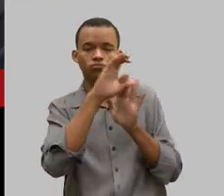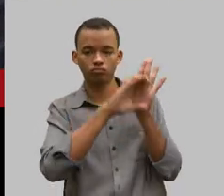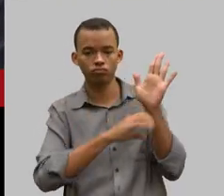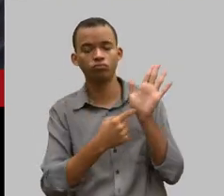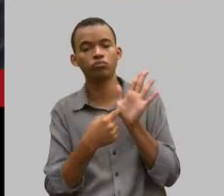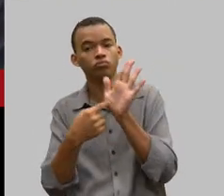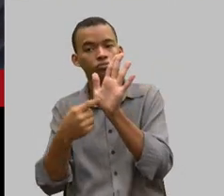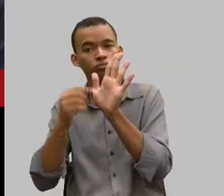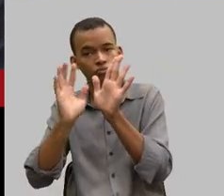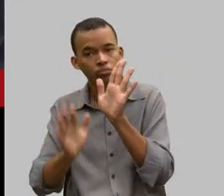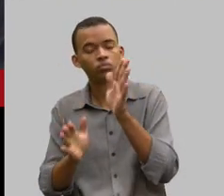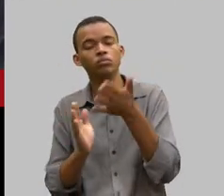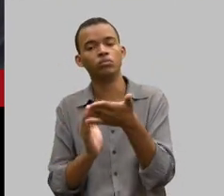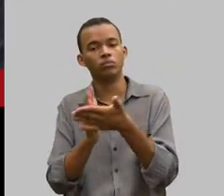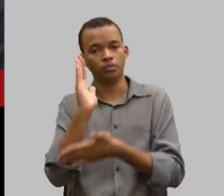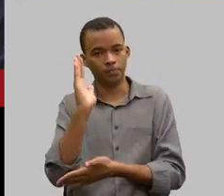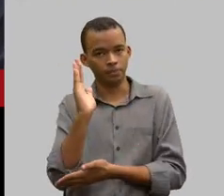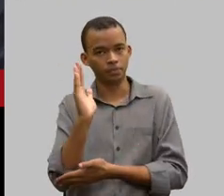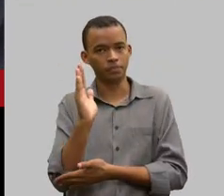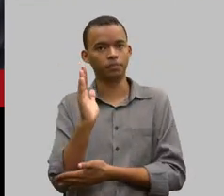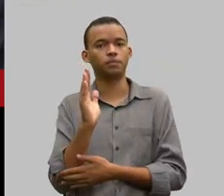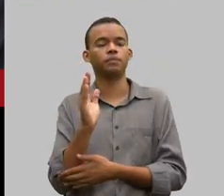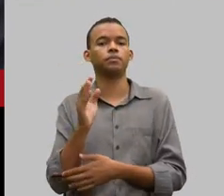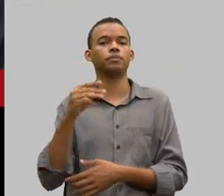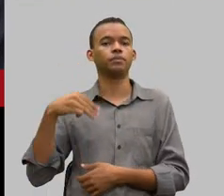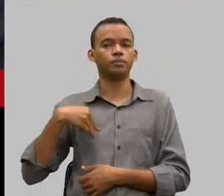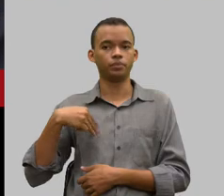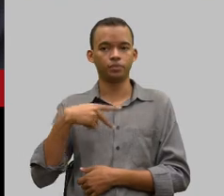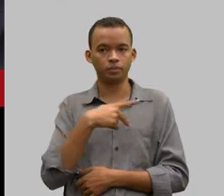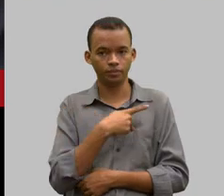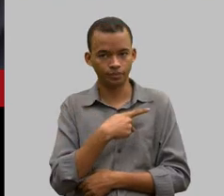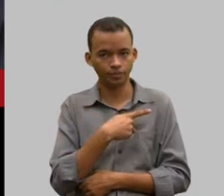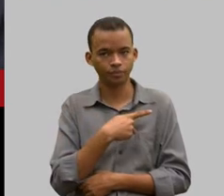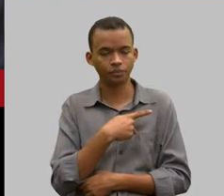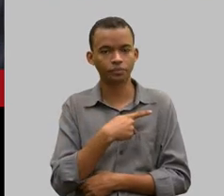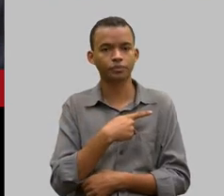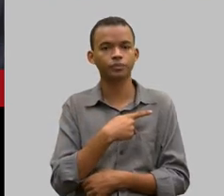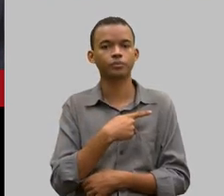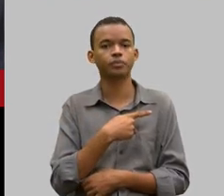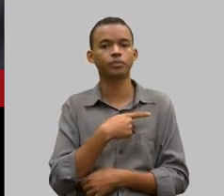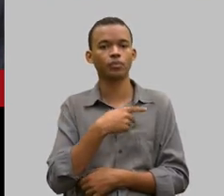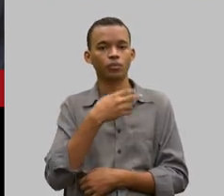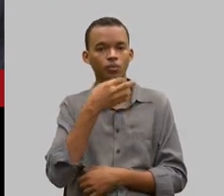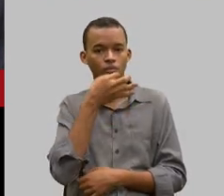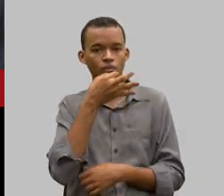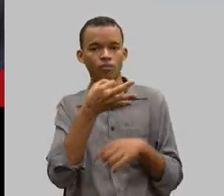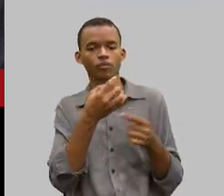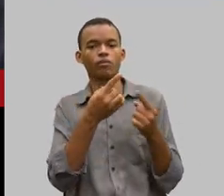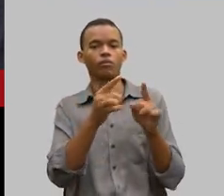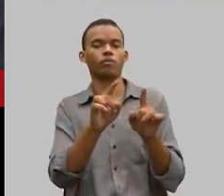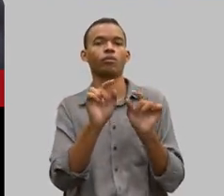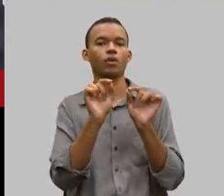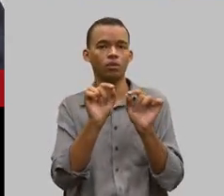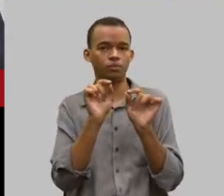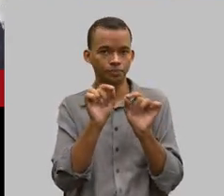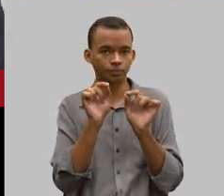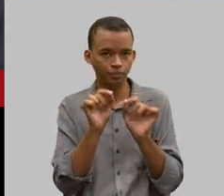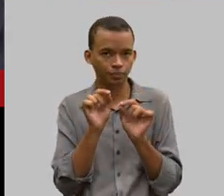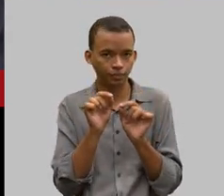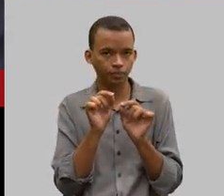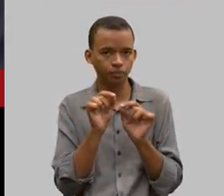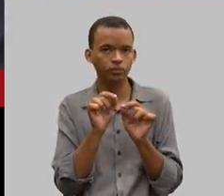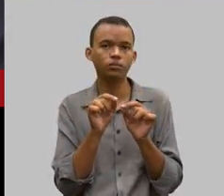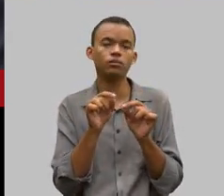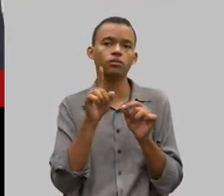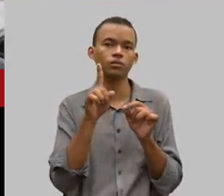eh na denúncia do Ministério Público eu vou só ler essa parte aqui pra gente poder ser bem claro o despacho que foi feito com relação a esse